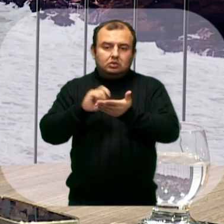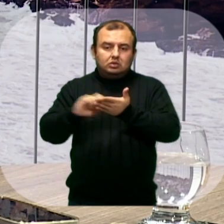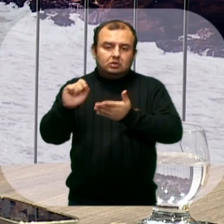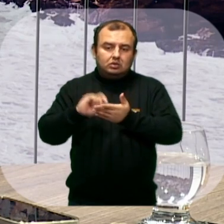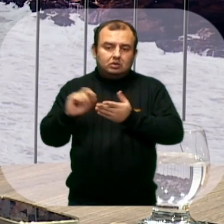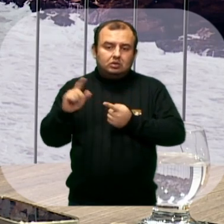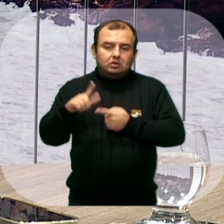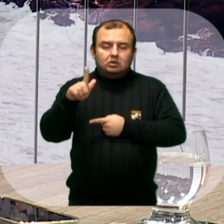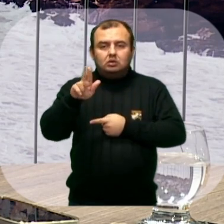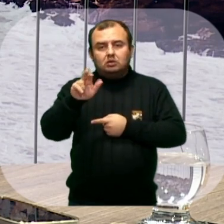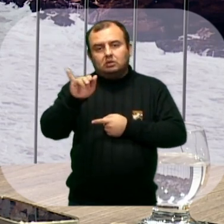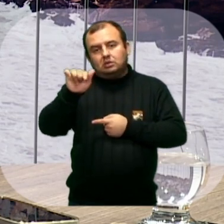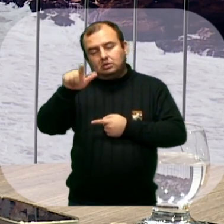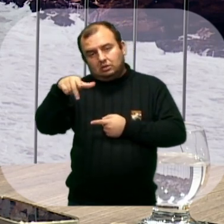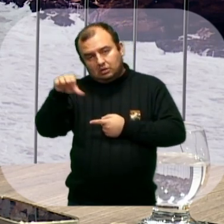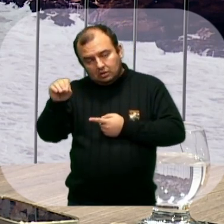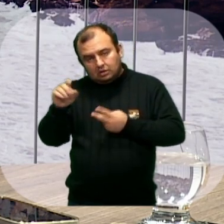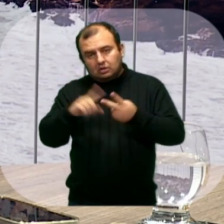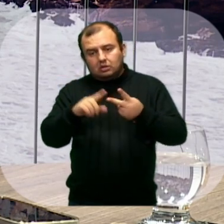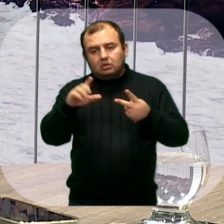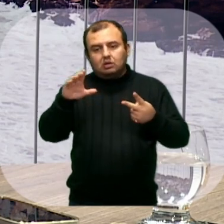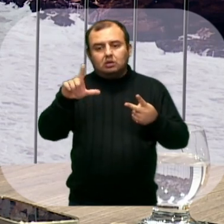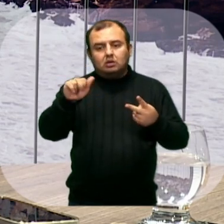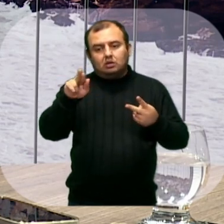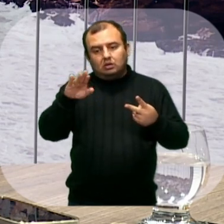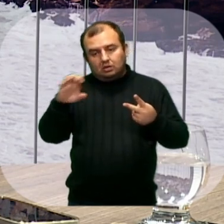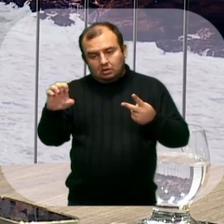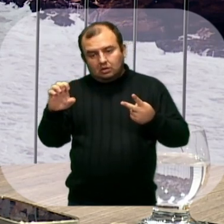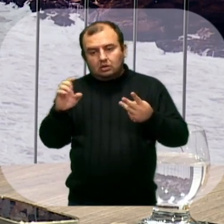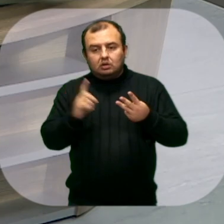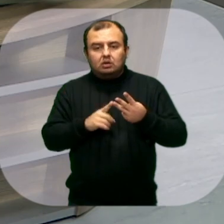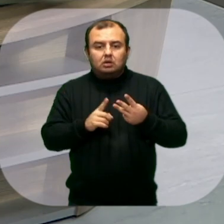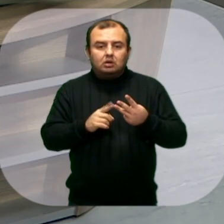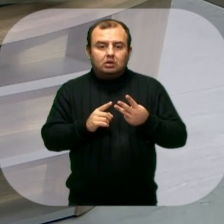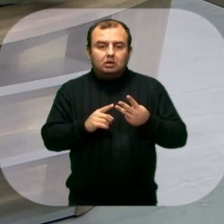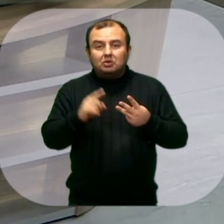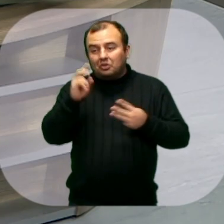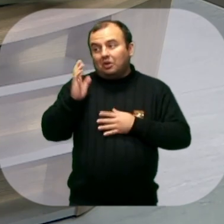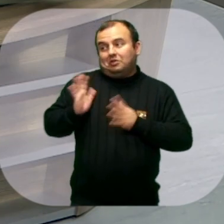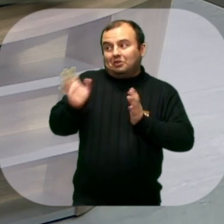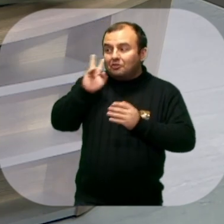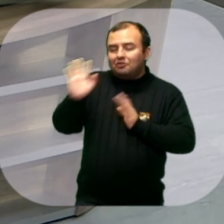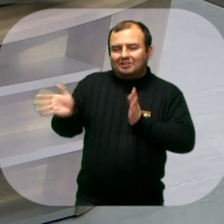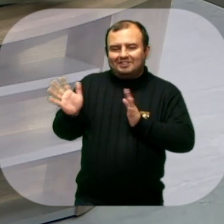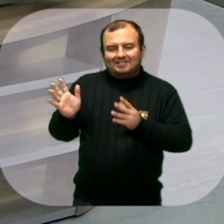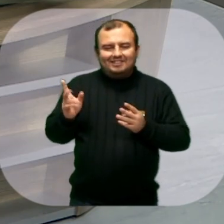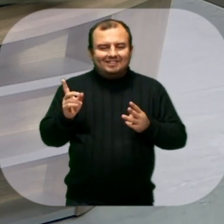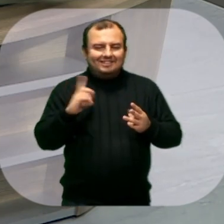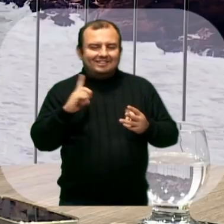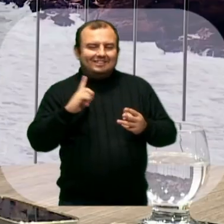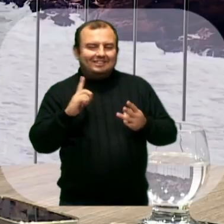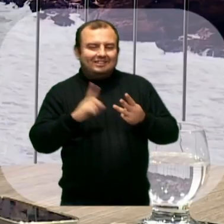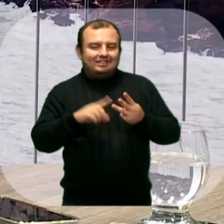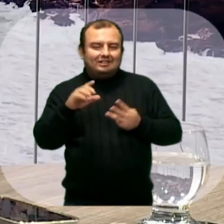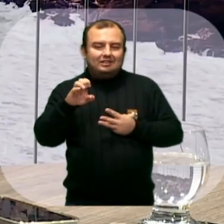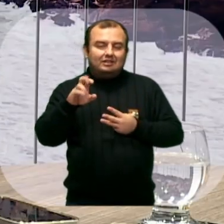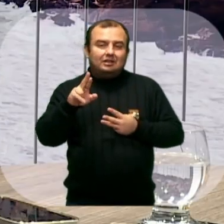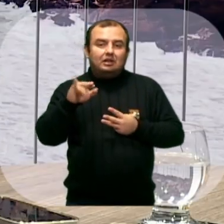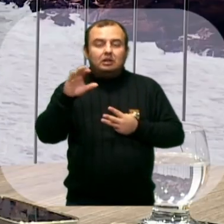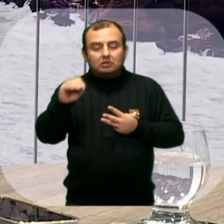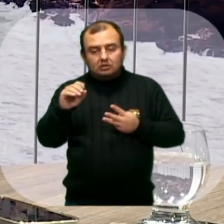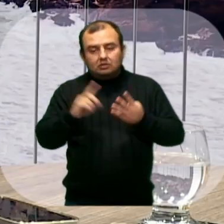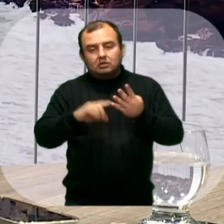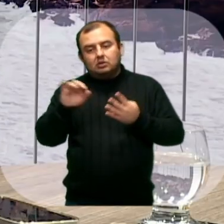por Graciliano Ramos, Clarice Lispector. Nós temos livros autografados por Érico